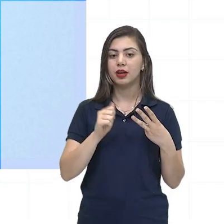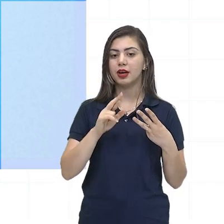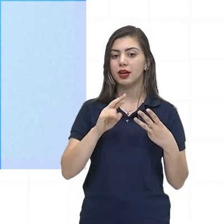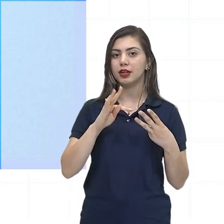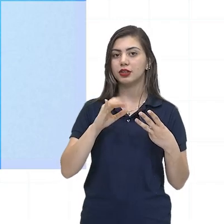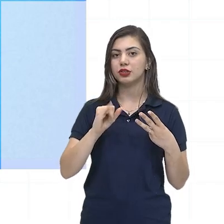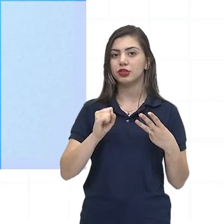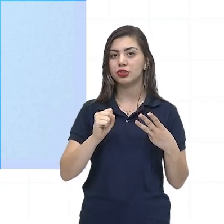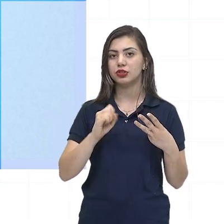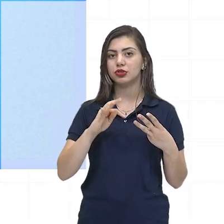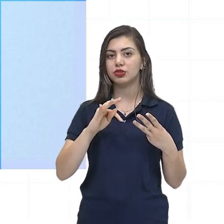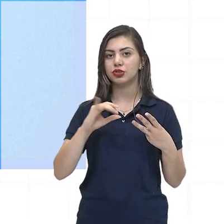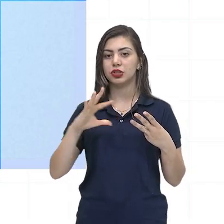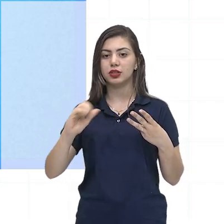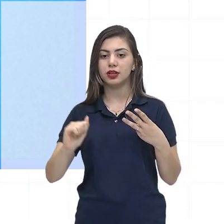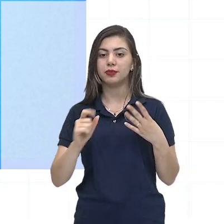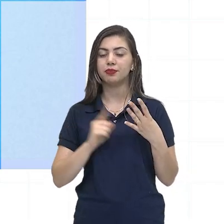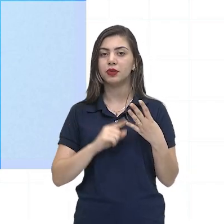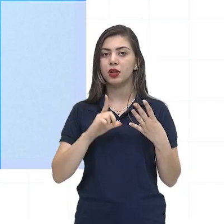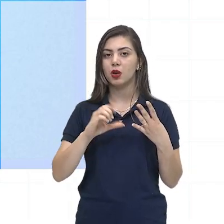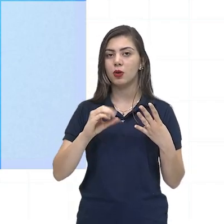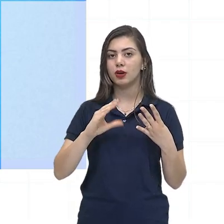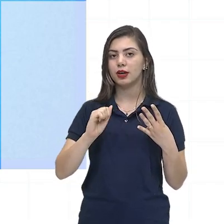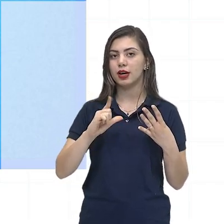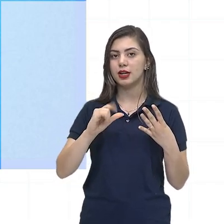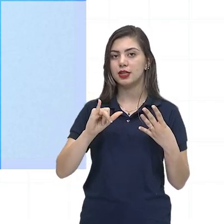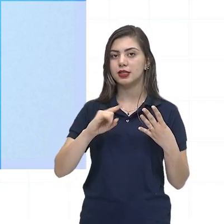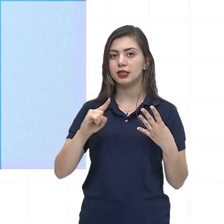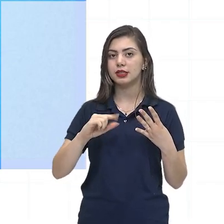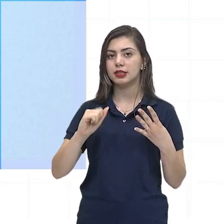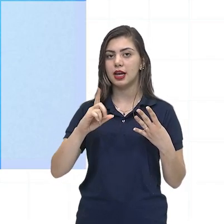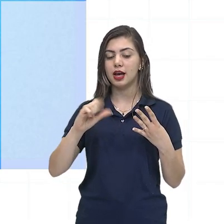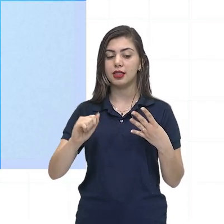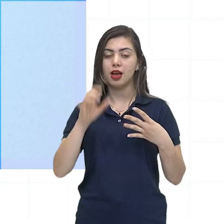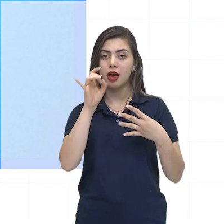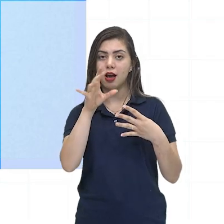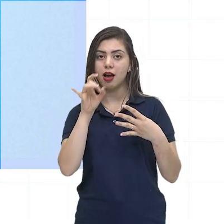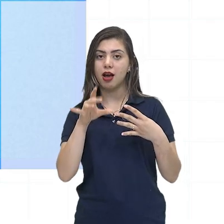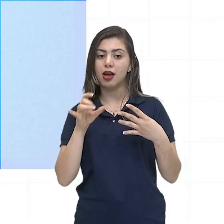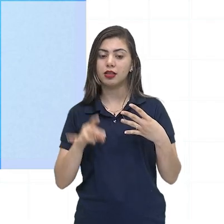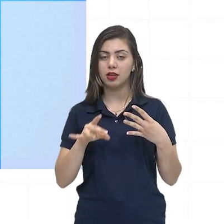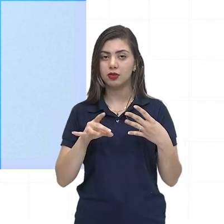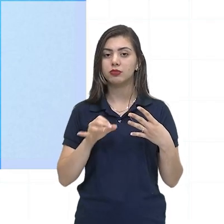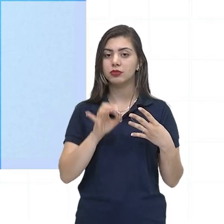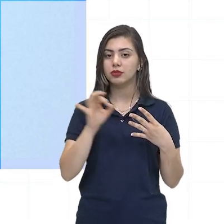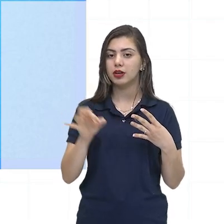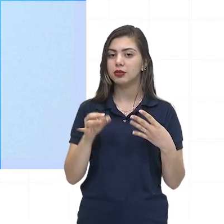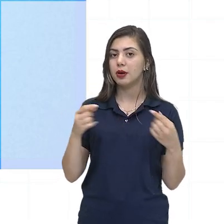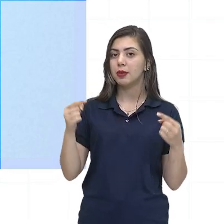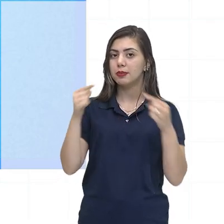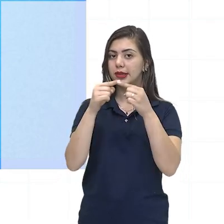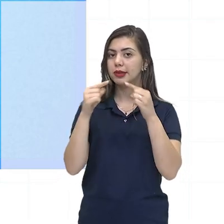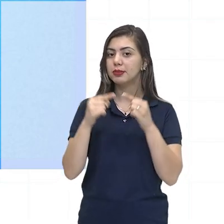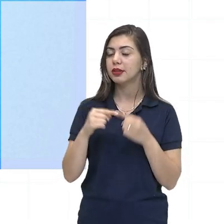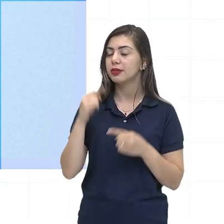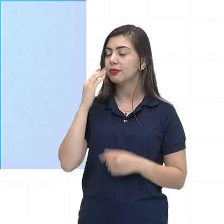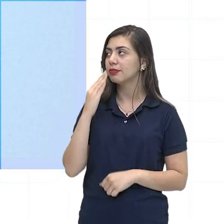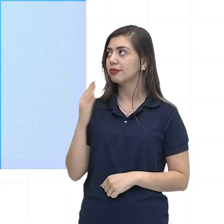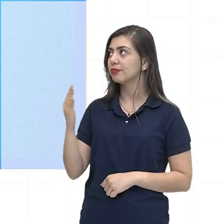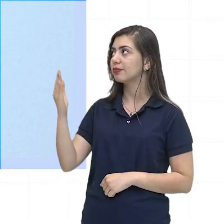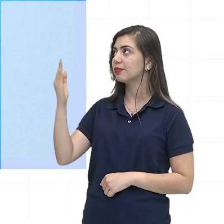aeróbica, nós temos a ginástica artística e a ginástica localizada. Nessas imagens a gente já